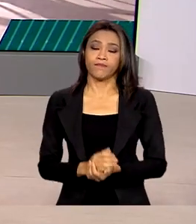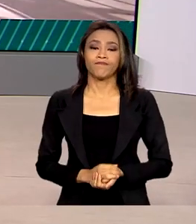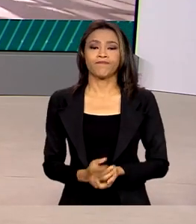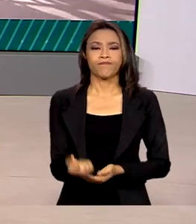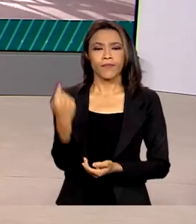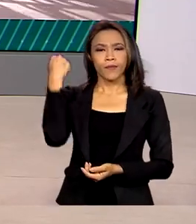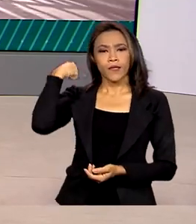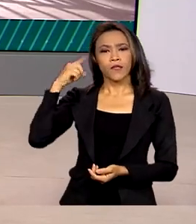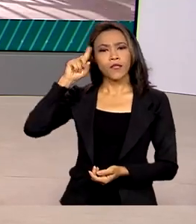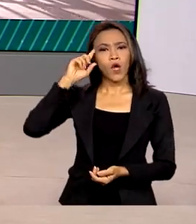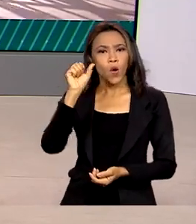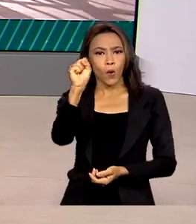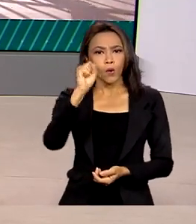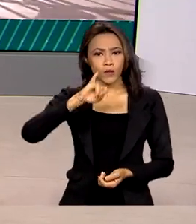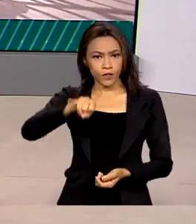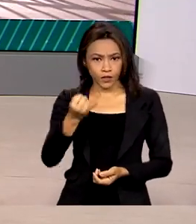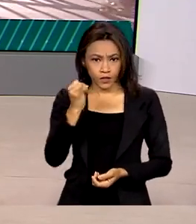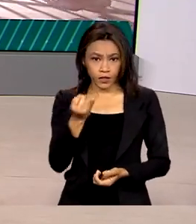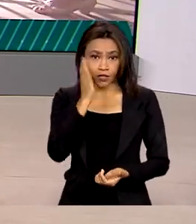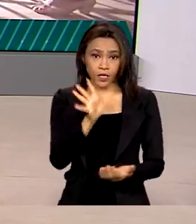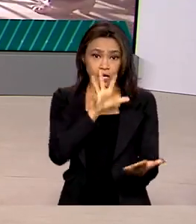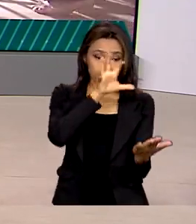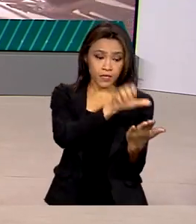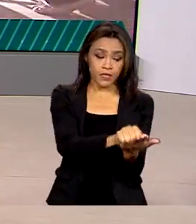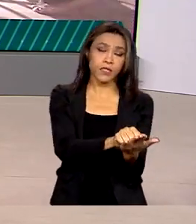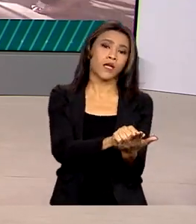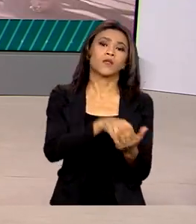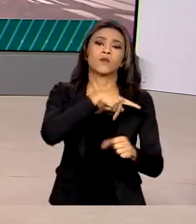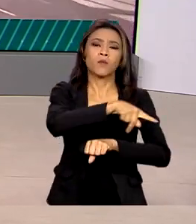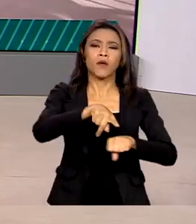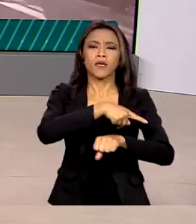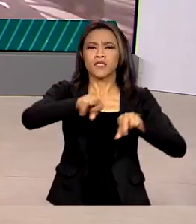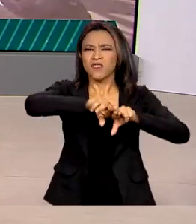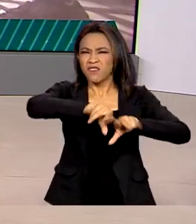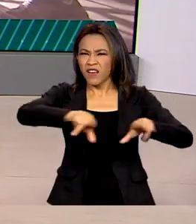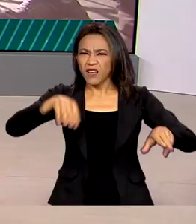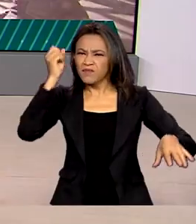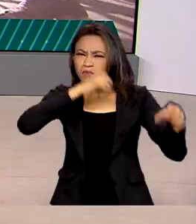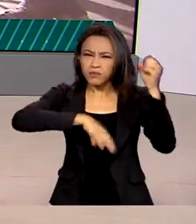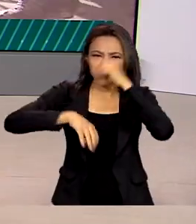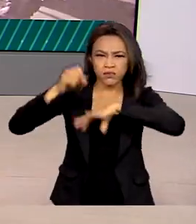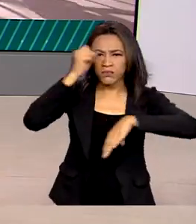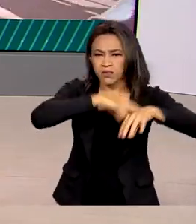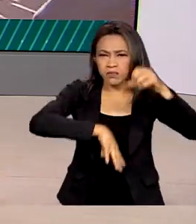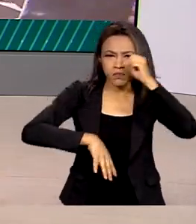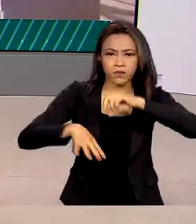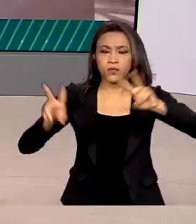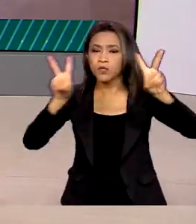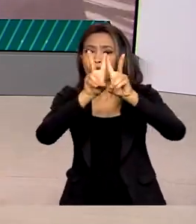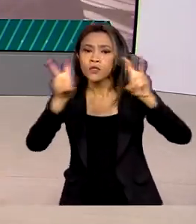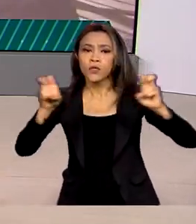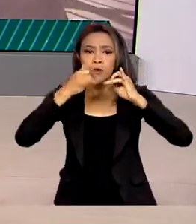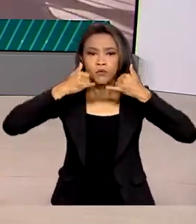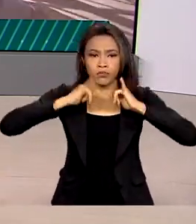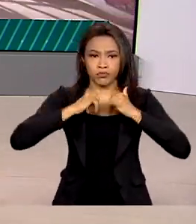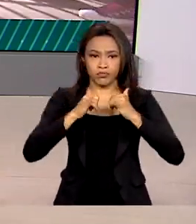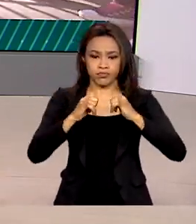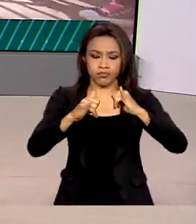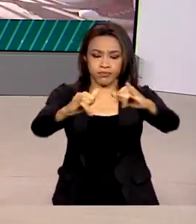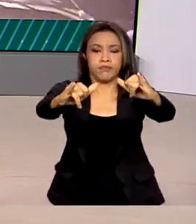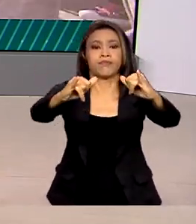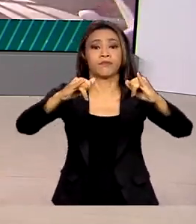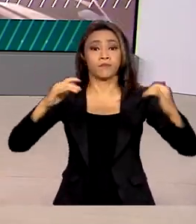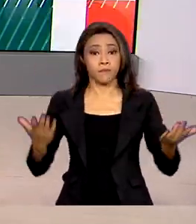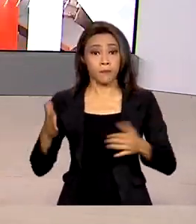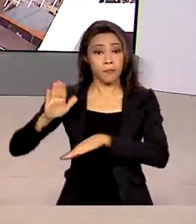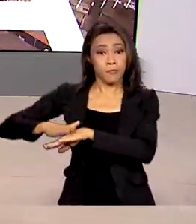Desde o dia 8 de janeiro, foram registrados no país diversos atos de vandalismo ao sistema elétrico. Segundo a Agência Nacional